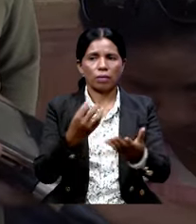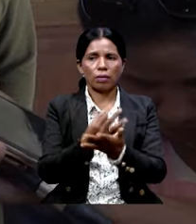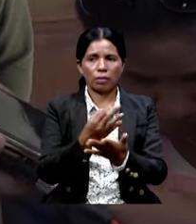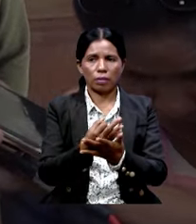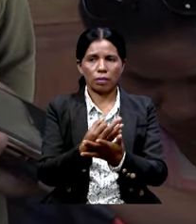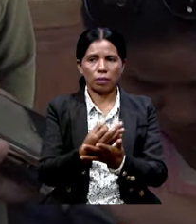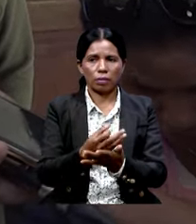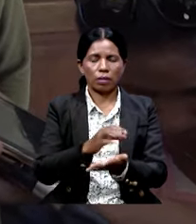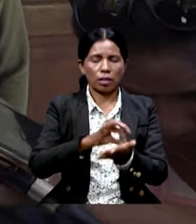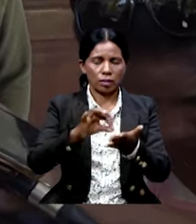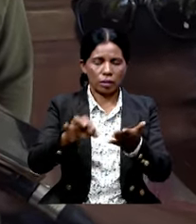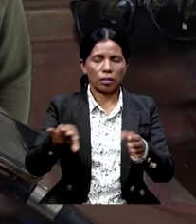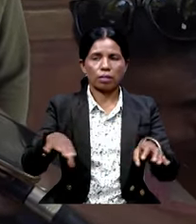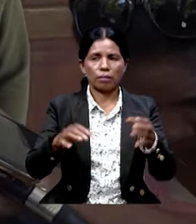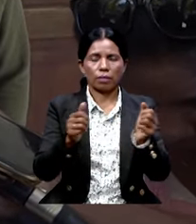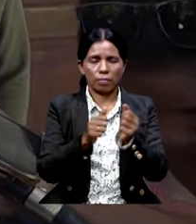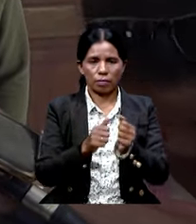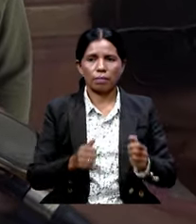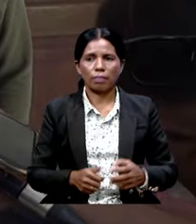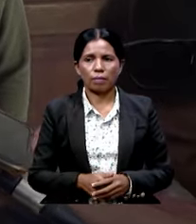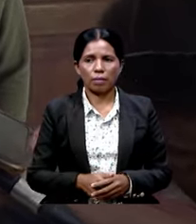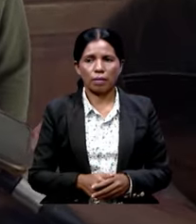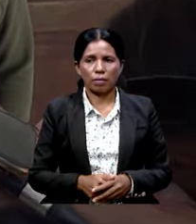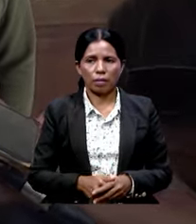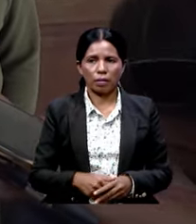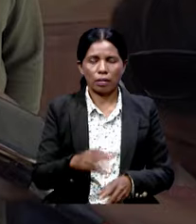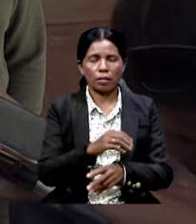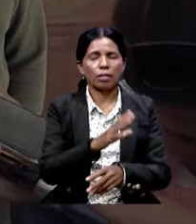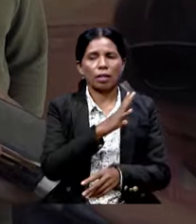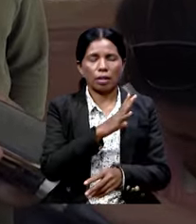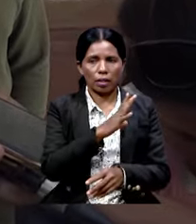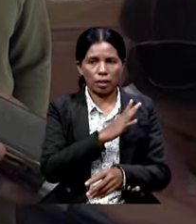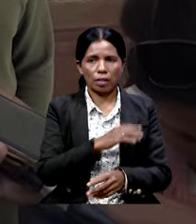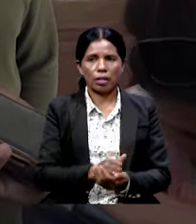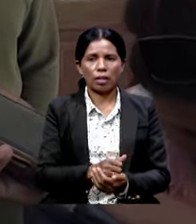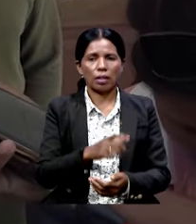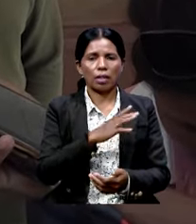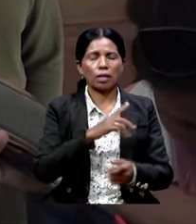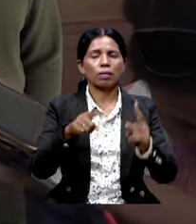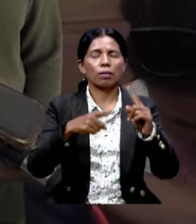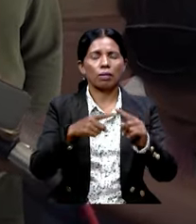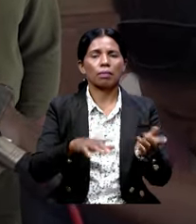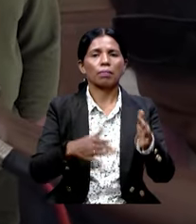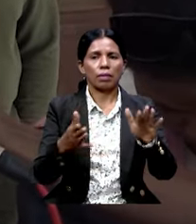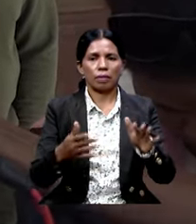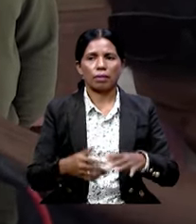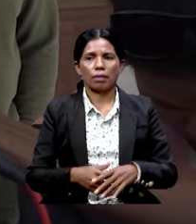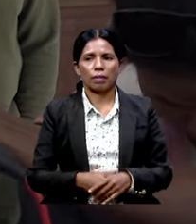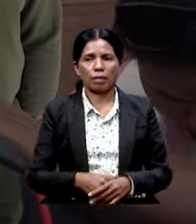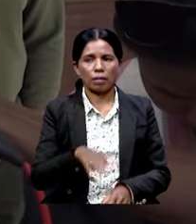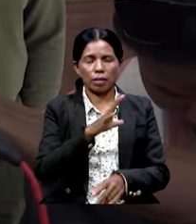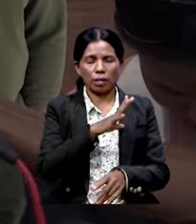ba, Fosan contrat ba. Mas como na loca, bra, hang lai. Heng lai, heng to bayar, heng to mat moho ka. Heng to mat